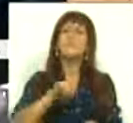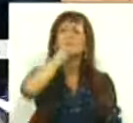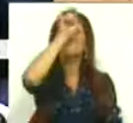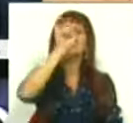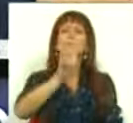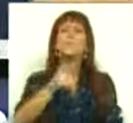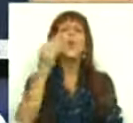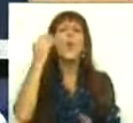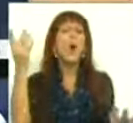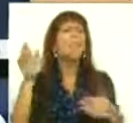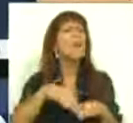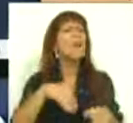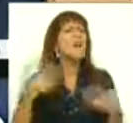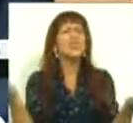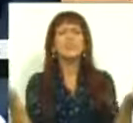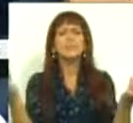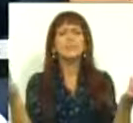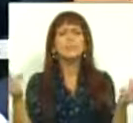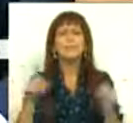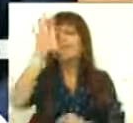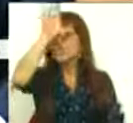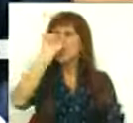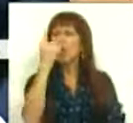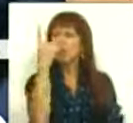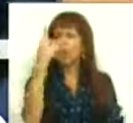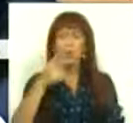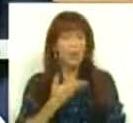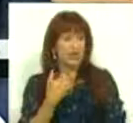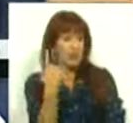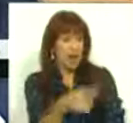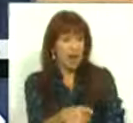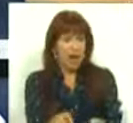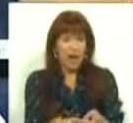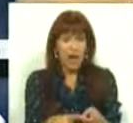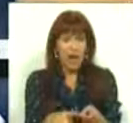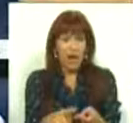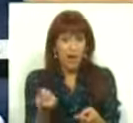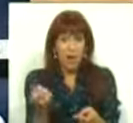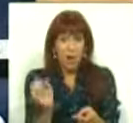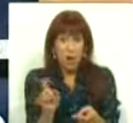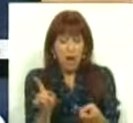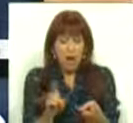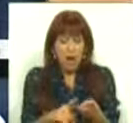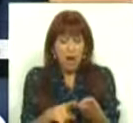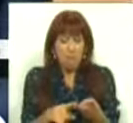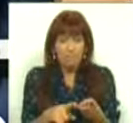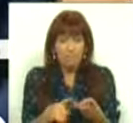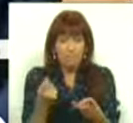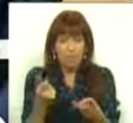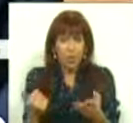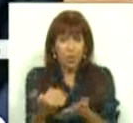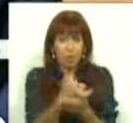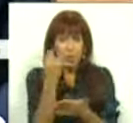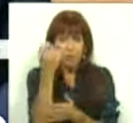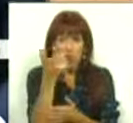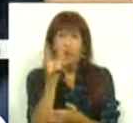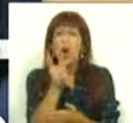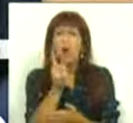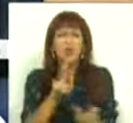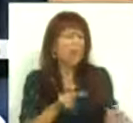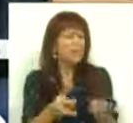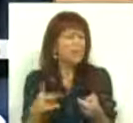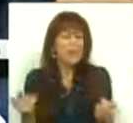questão é, como é que se faz isto num Estado endividado, sem dinheiro e com poucos recursos? Qual